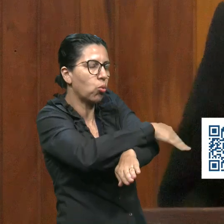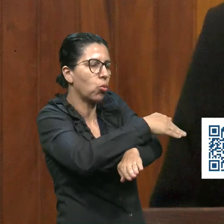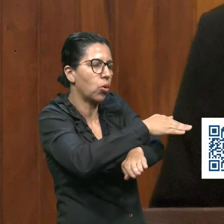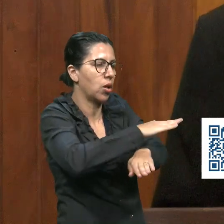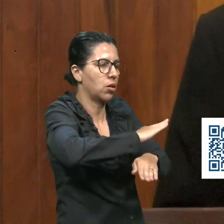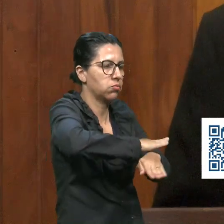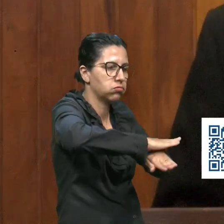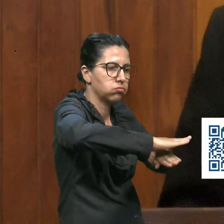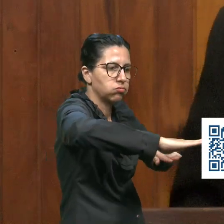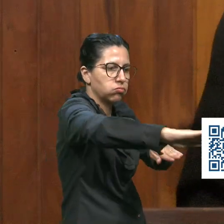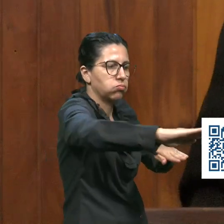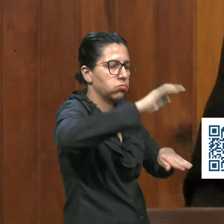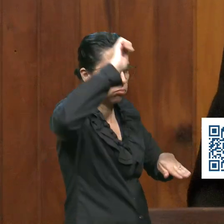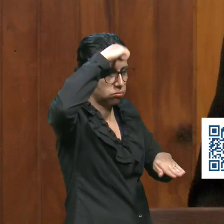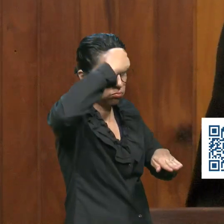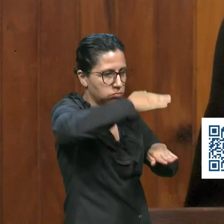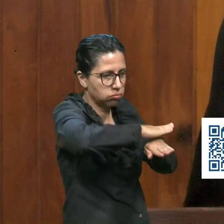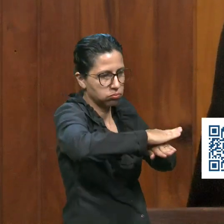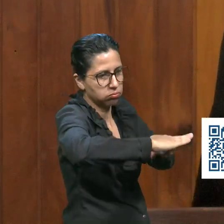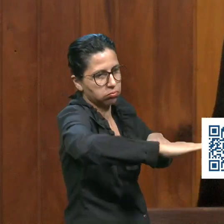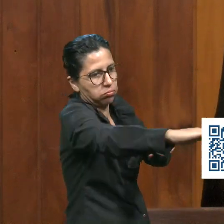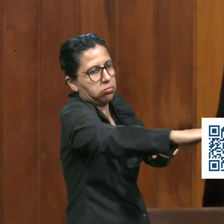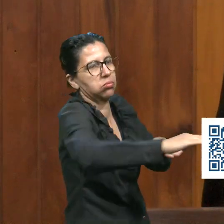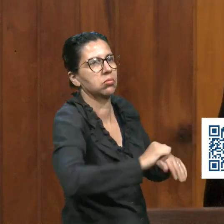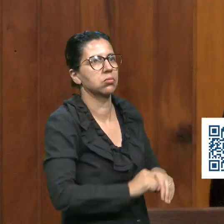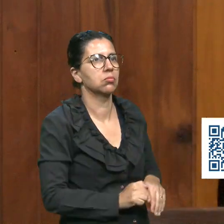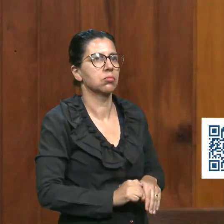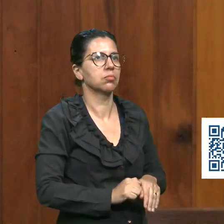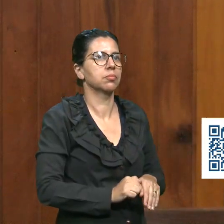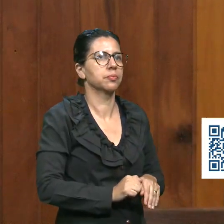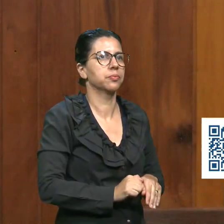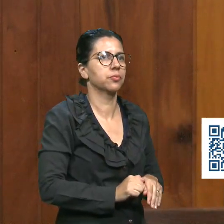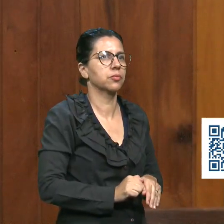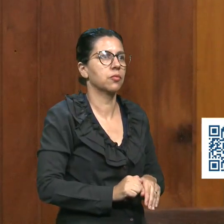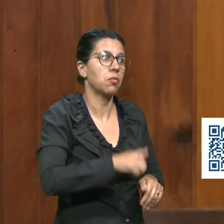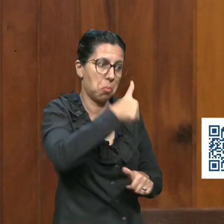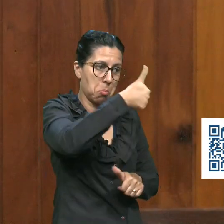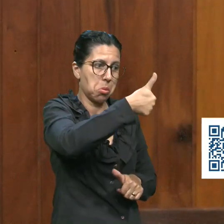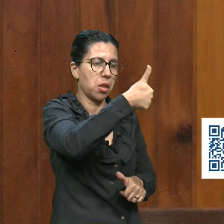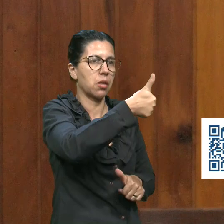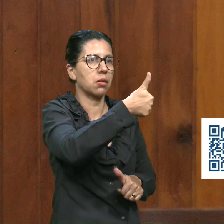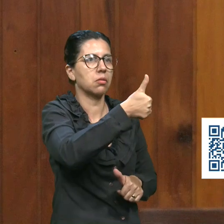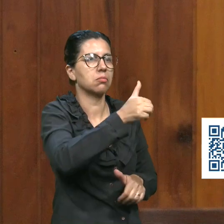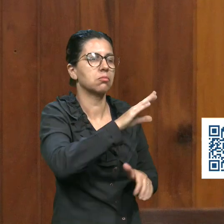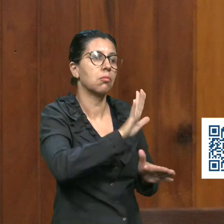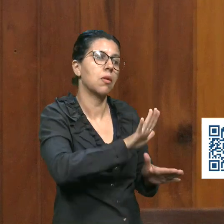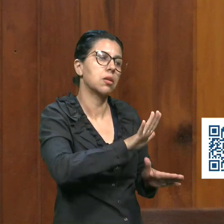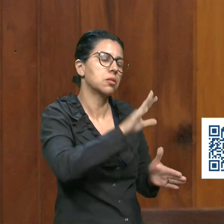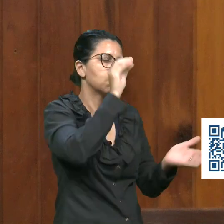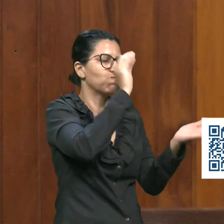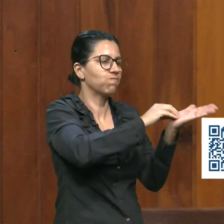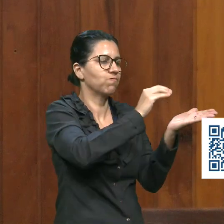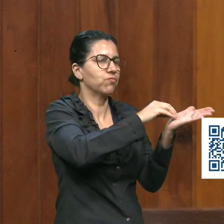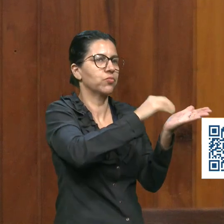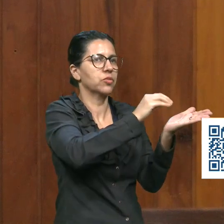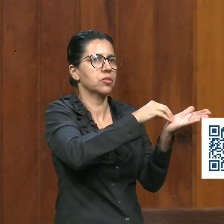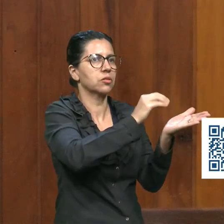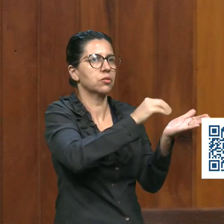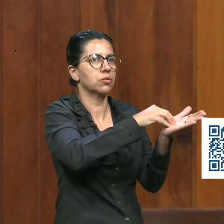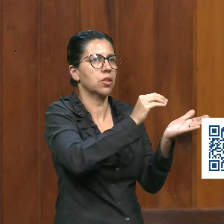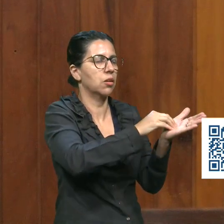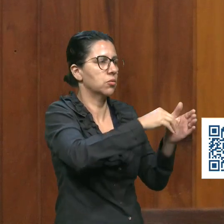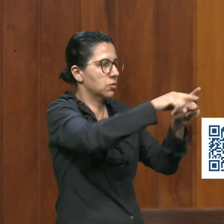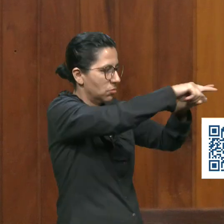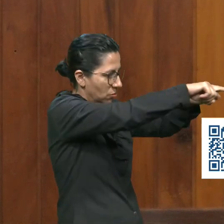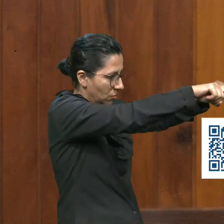dá acesso da João Ramalho, Arthur Kalina, Antônio Grégio, melhorou bem. Só que está faltando agora a gente dar manutenção no